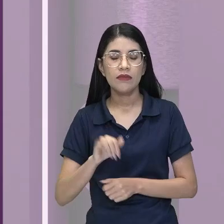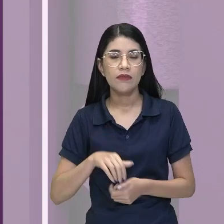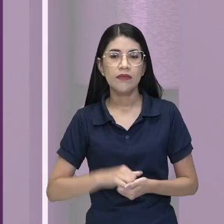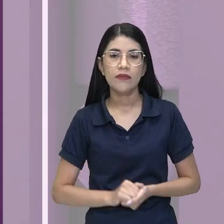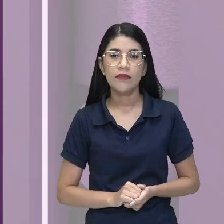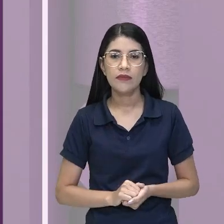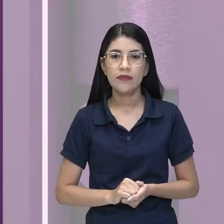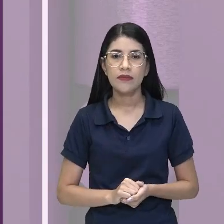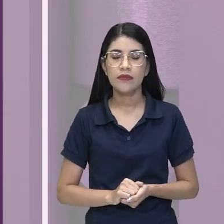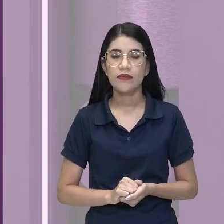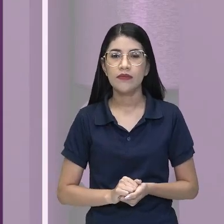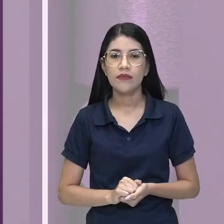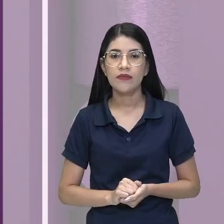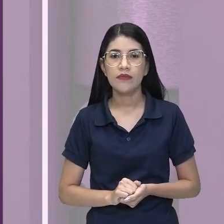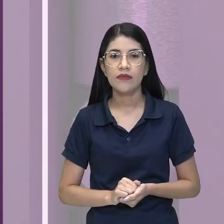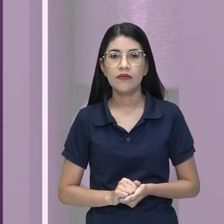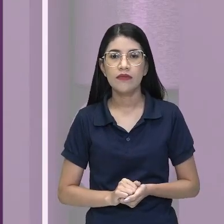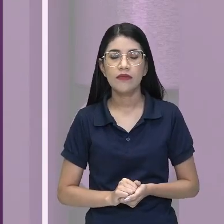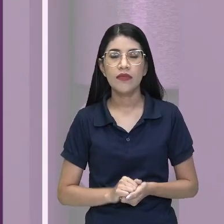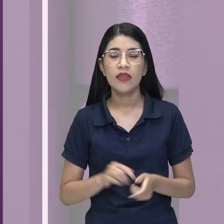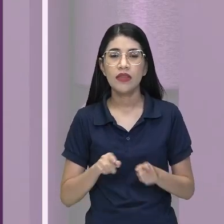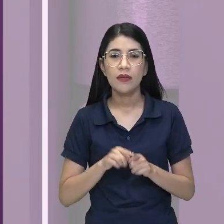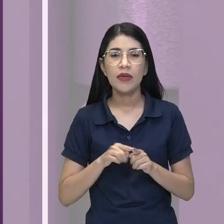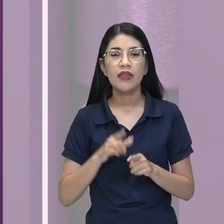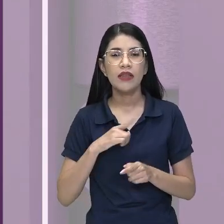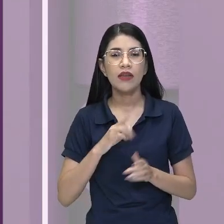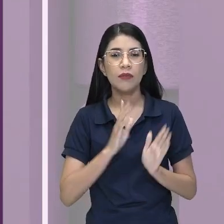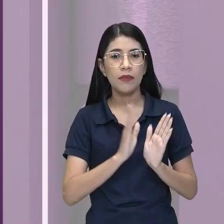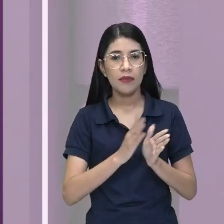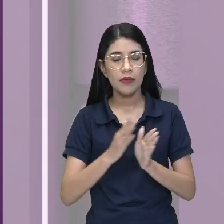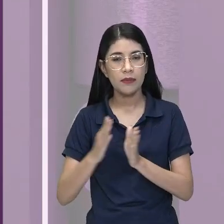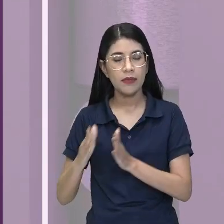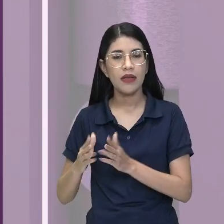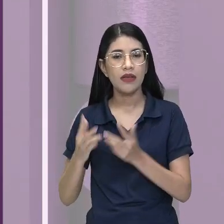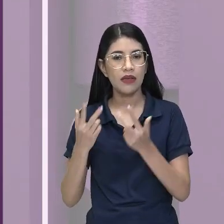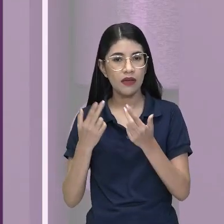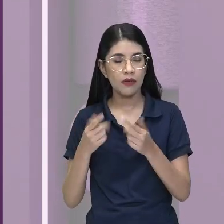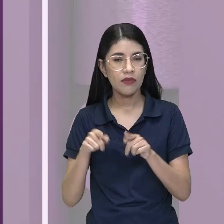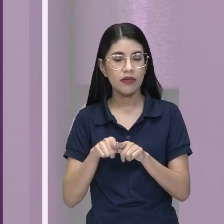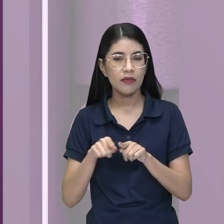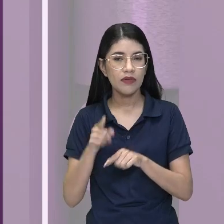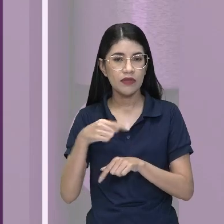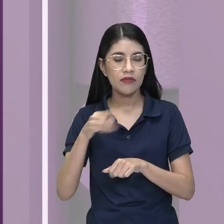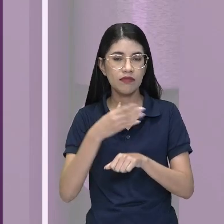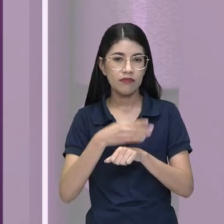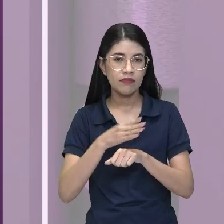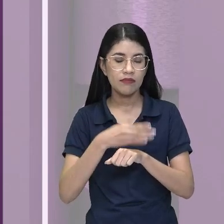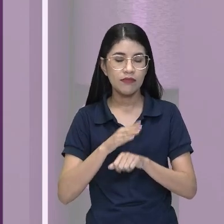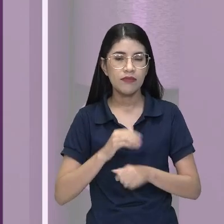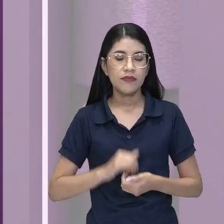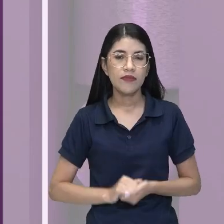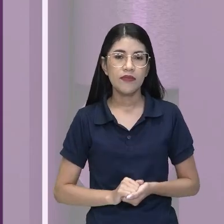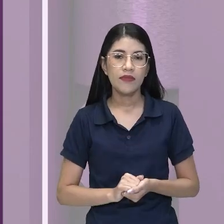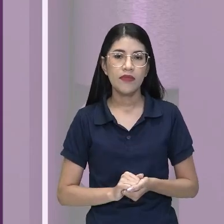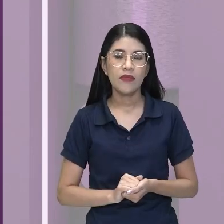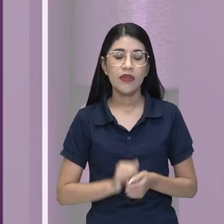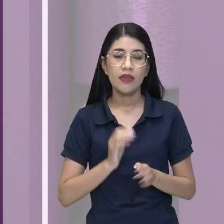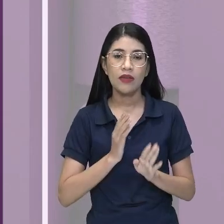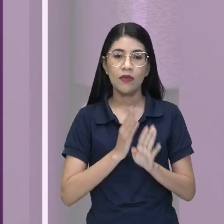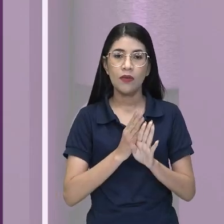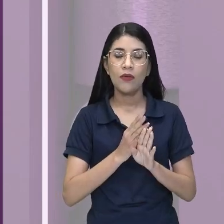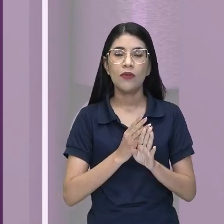y, vocês vão seguir exatamente aquele passo a passo ali, tá? Encontra o valorzinho de